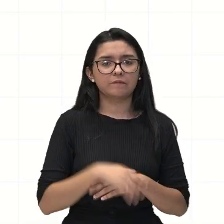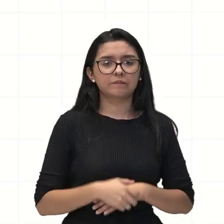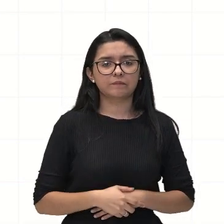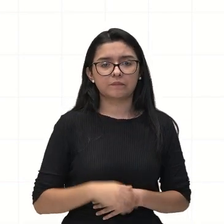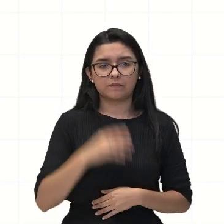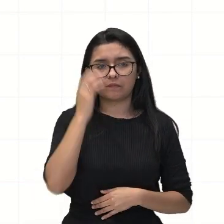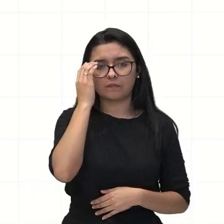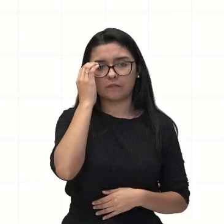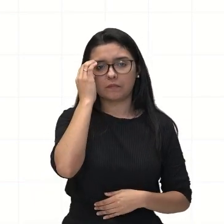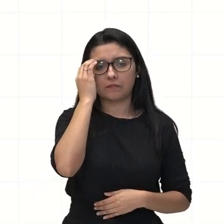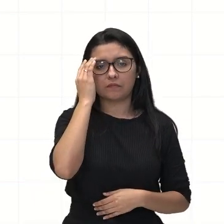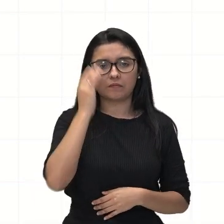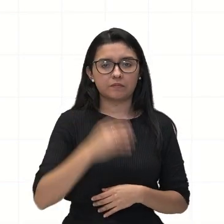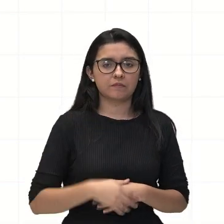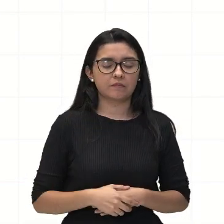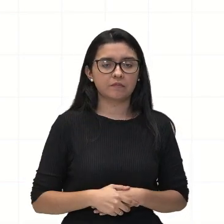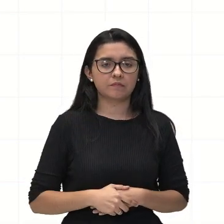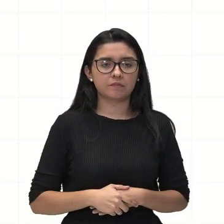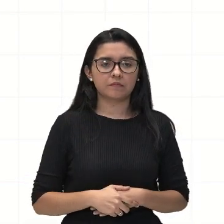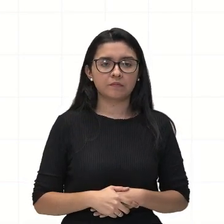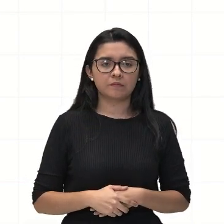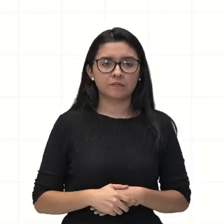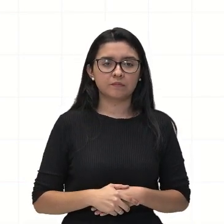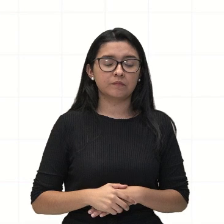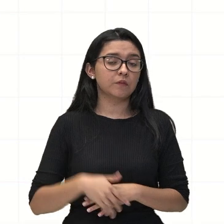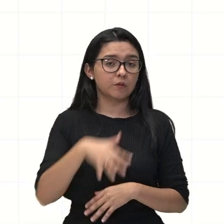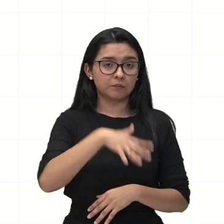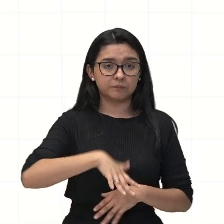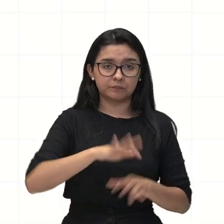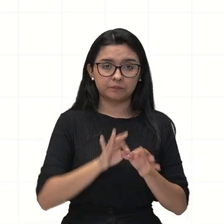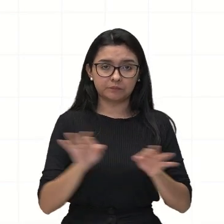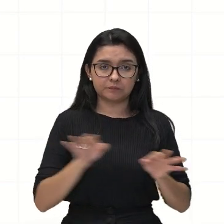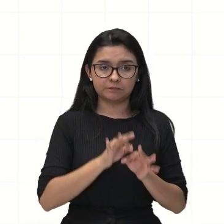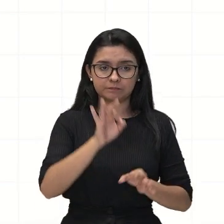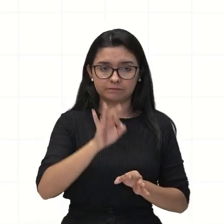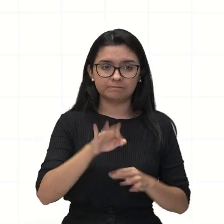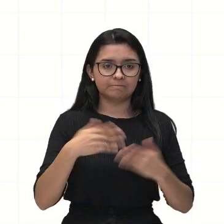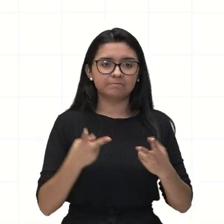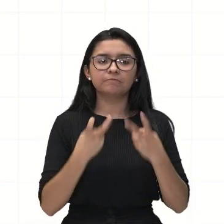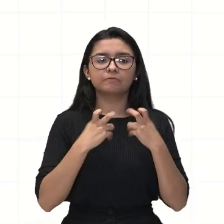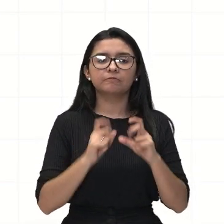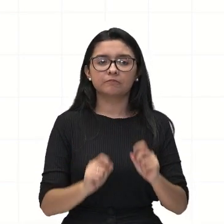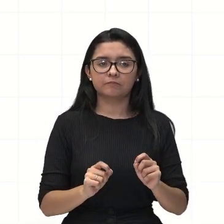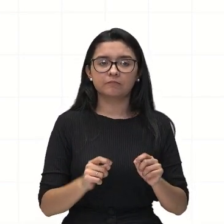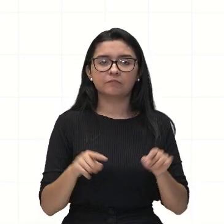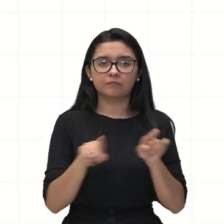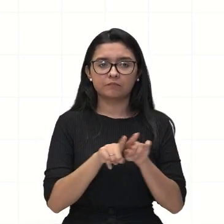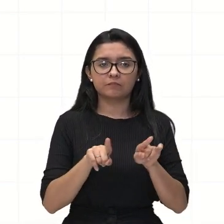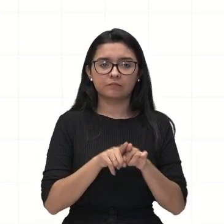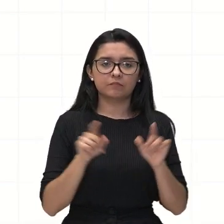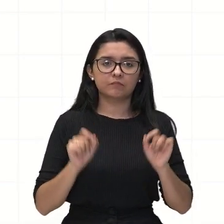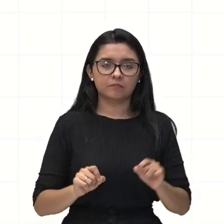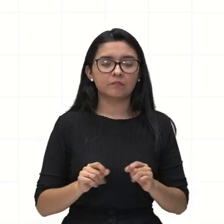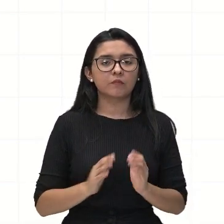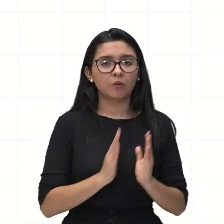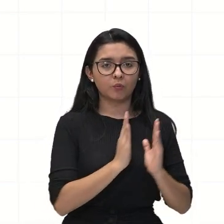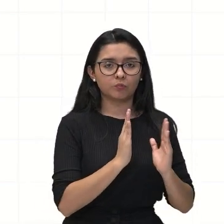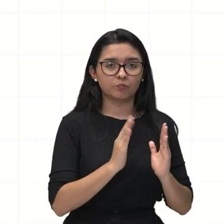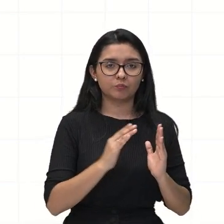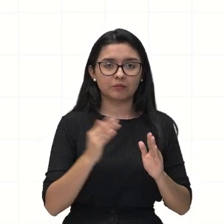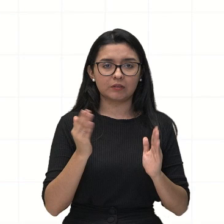22.500 pessoas morando no quê? Em 1 quilômetro quadrado. Então, a gente observa que, ao longo do tempo,